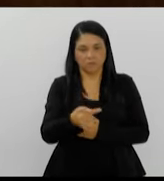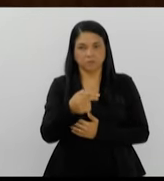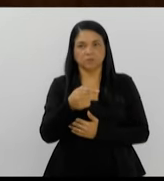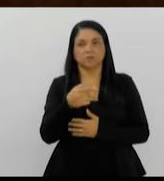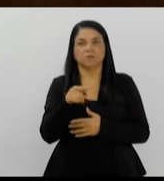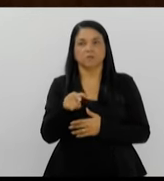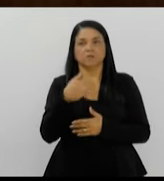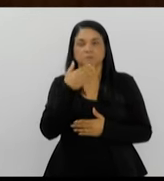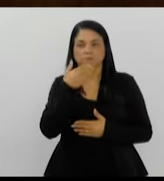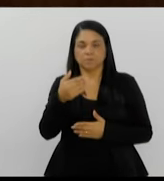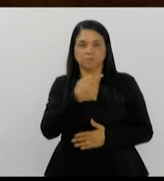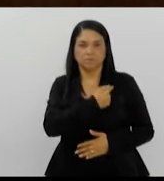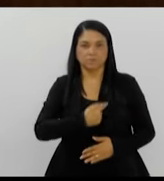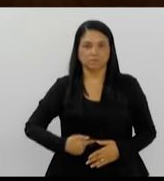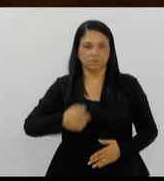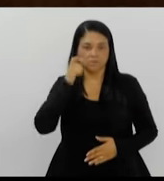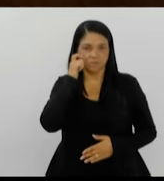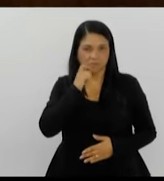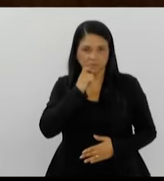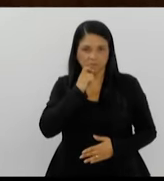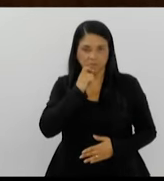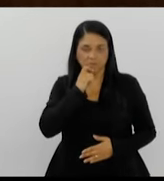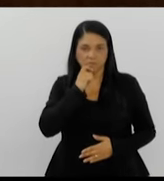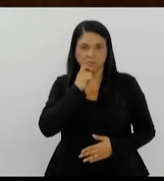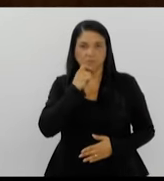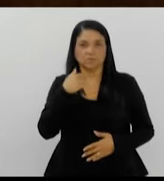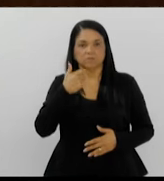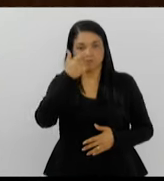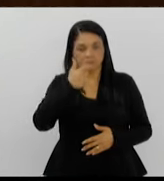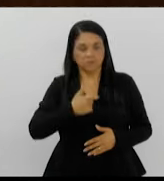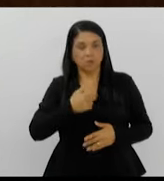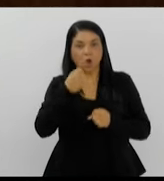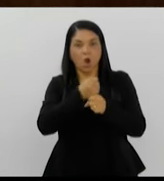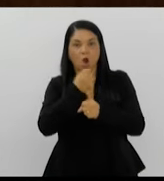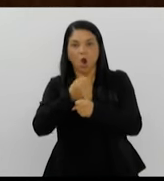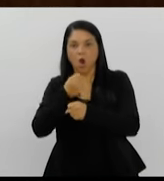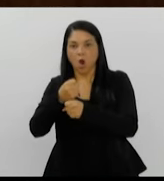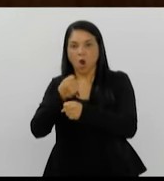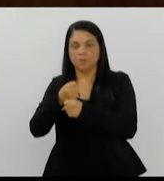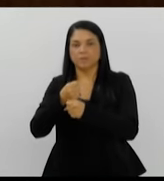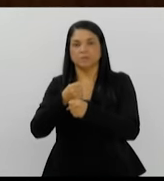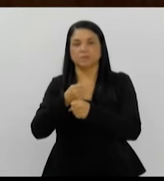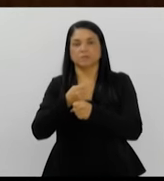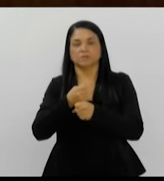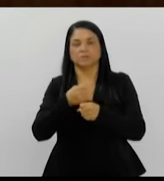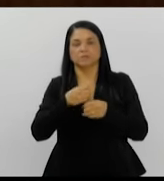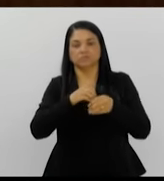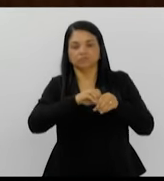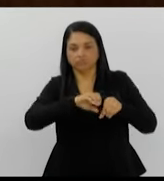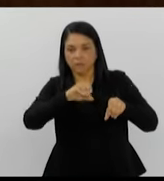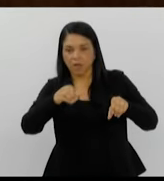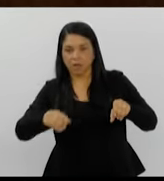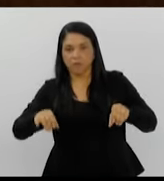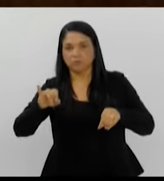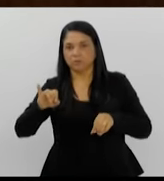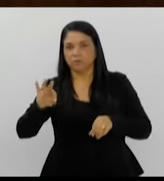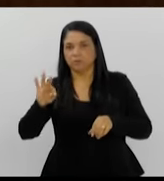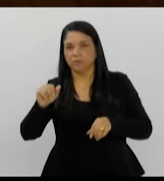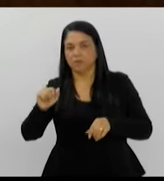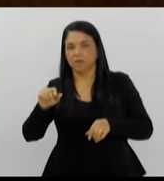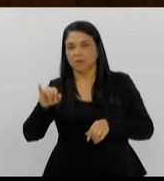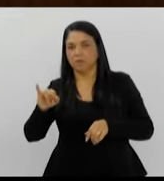solicita ao Excelentíssimo Senhor Governador dispondo sobre obras de desobstrução no canal de Taipu no município de